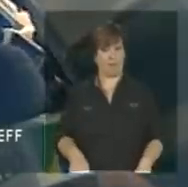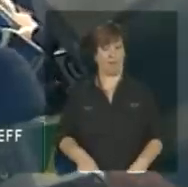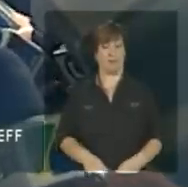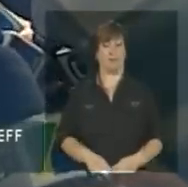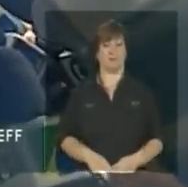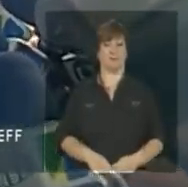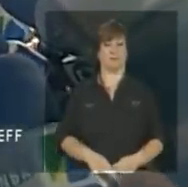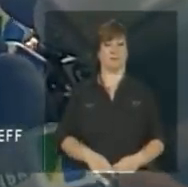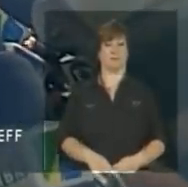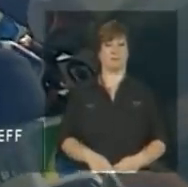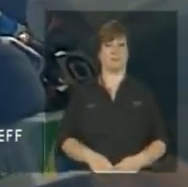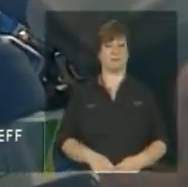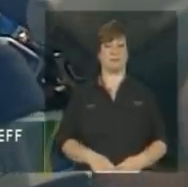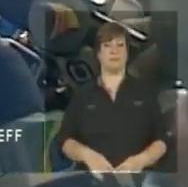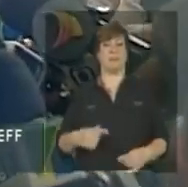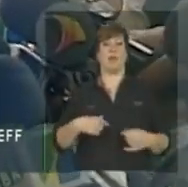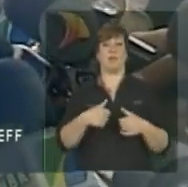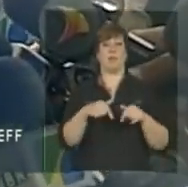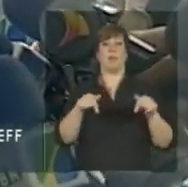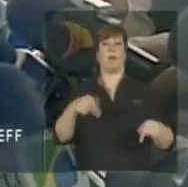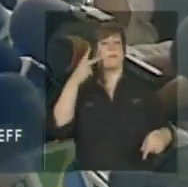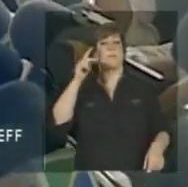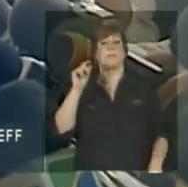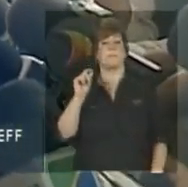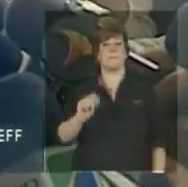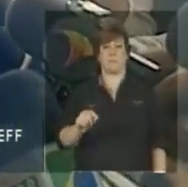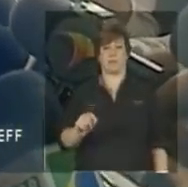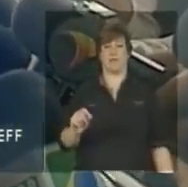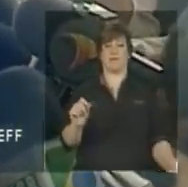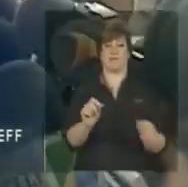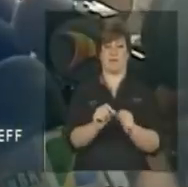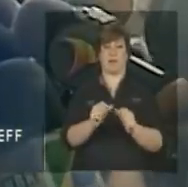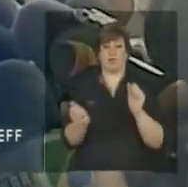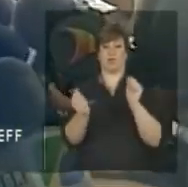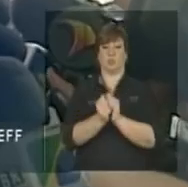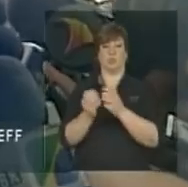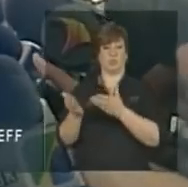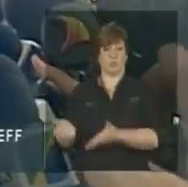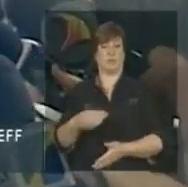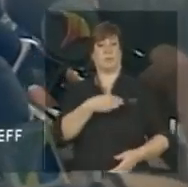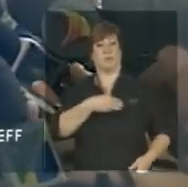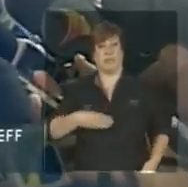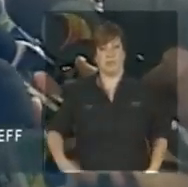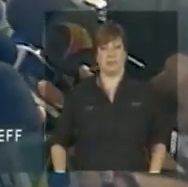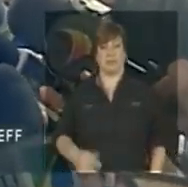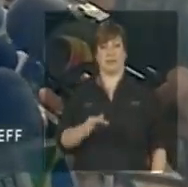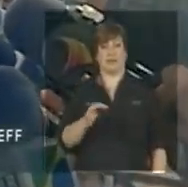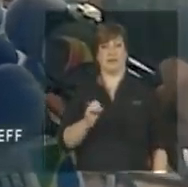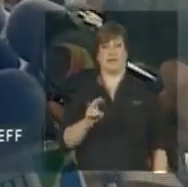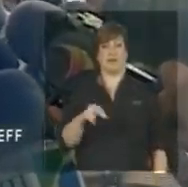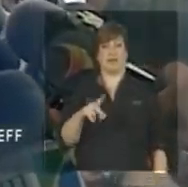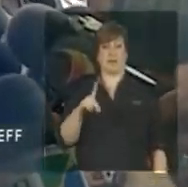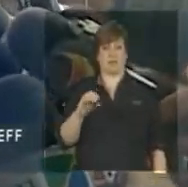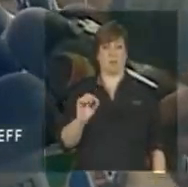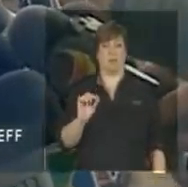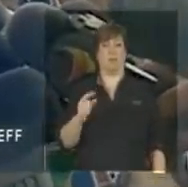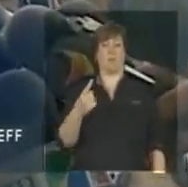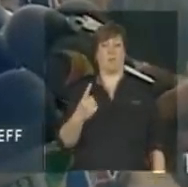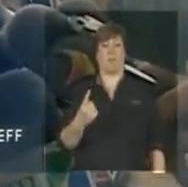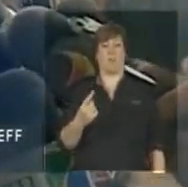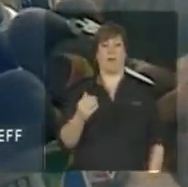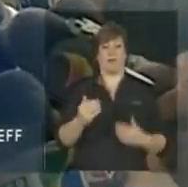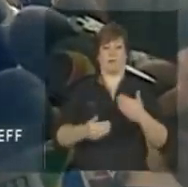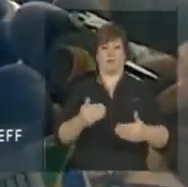Eu estou aqui, tá, para concluir com o ministro Fernando Bezerra uma etapa.